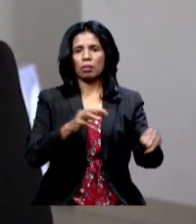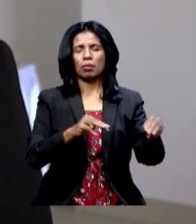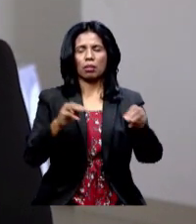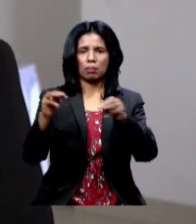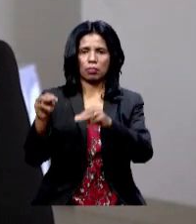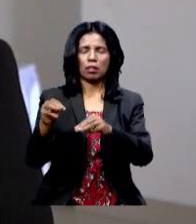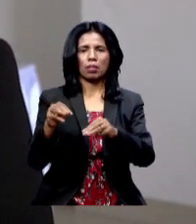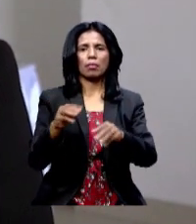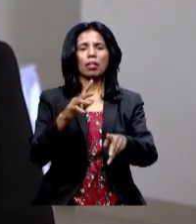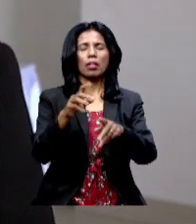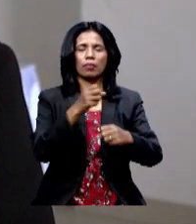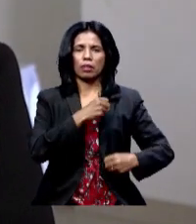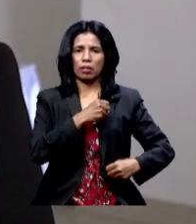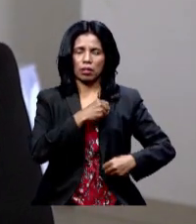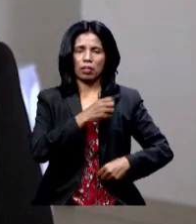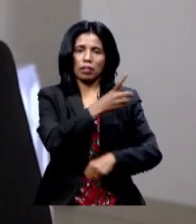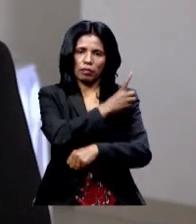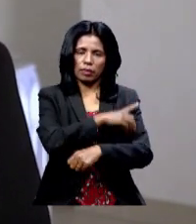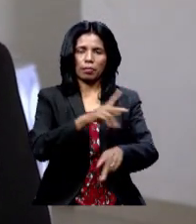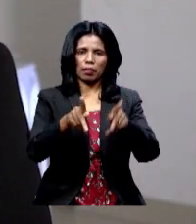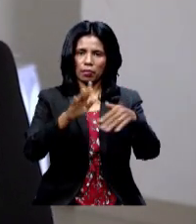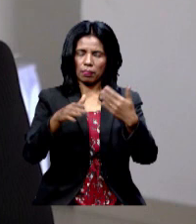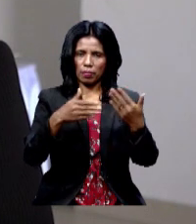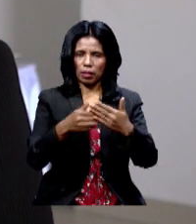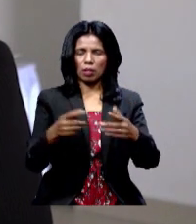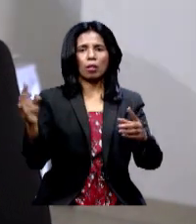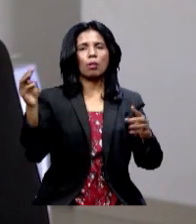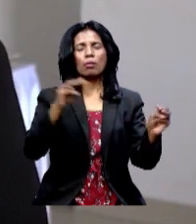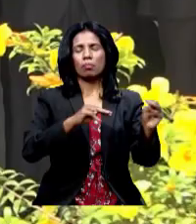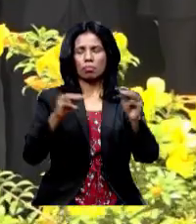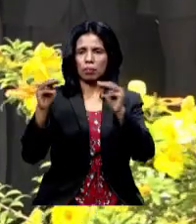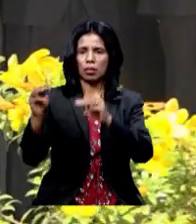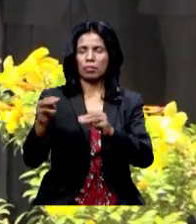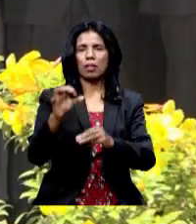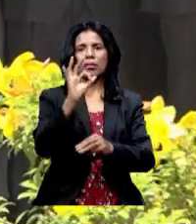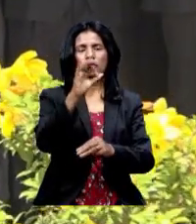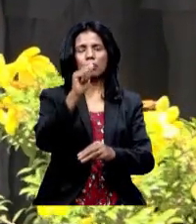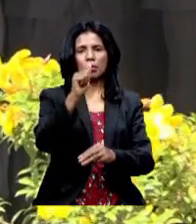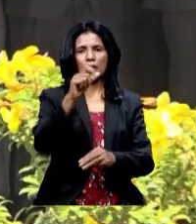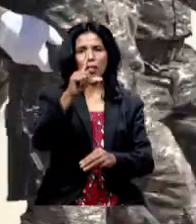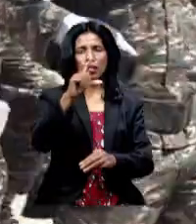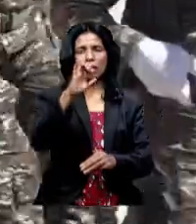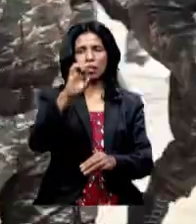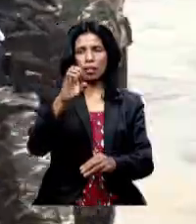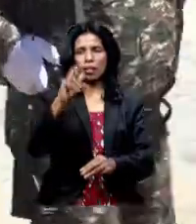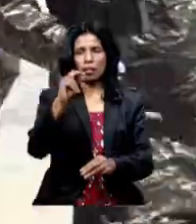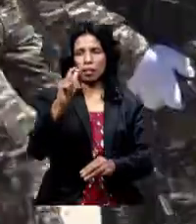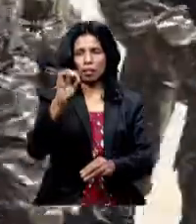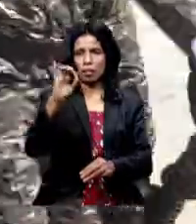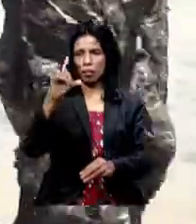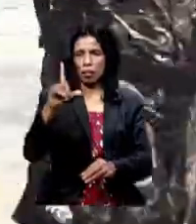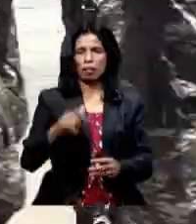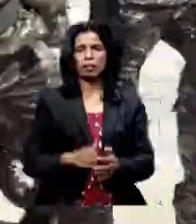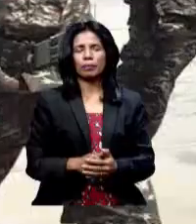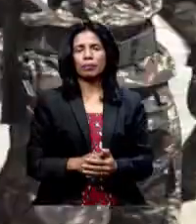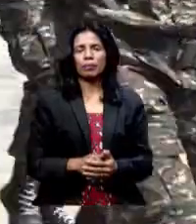movere, para Valentil. A Valentil, Forças Armadas de Libertação Nacional de Timor-Leste. Valentil